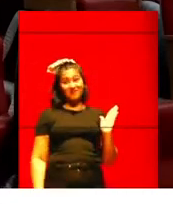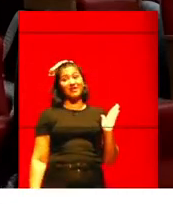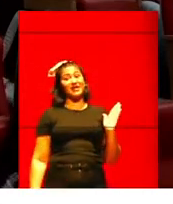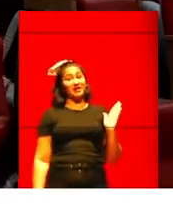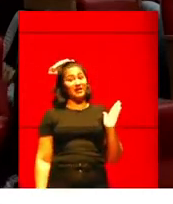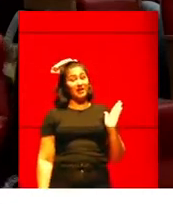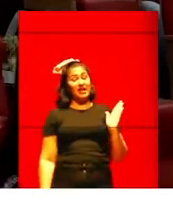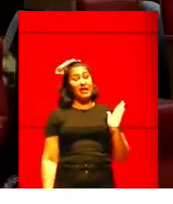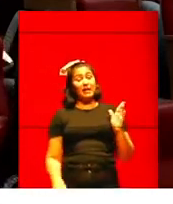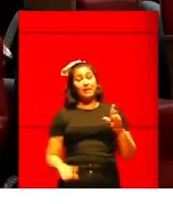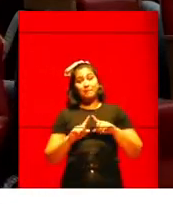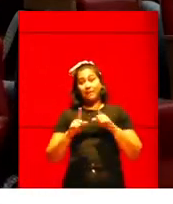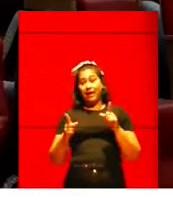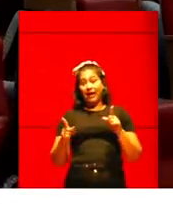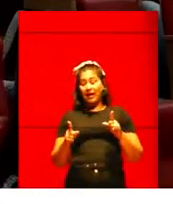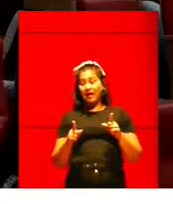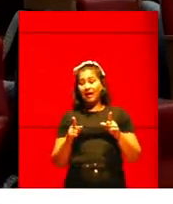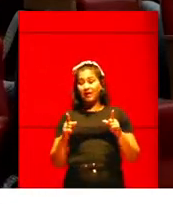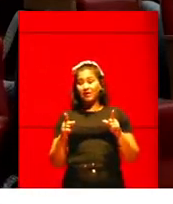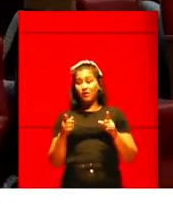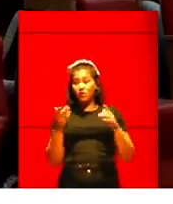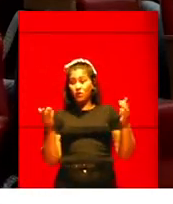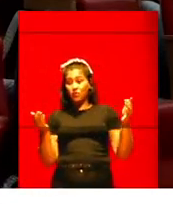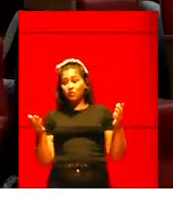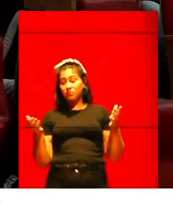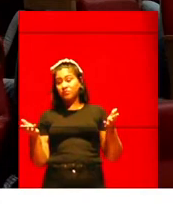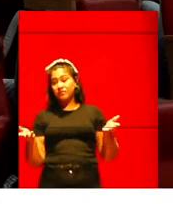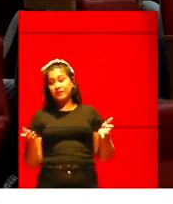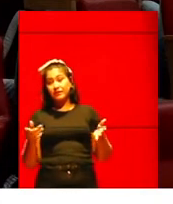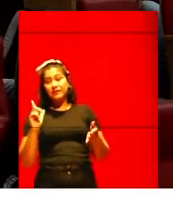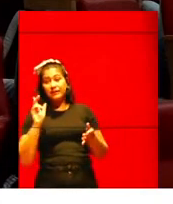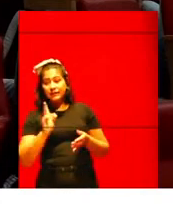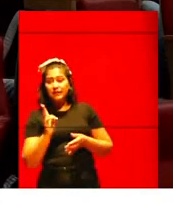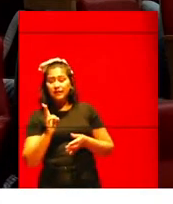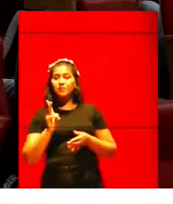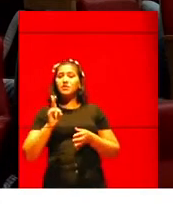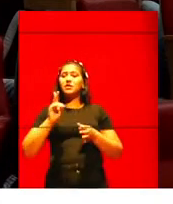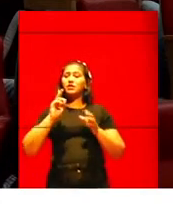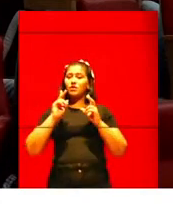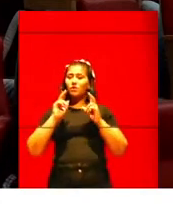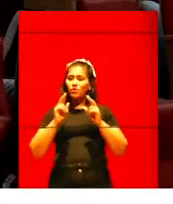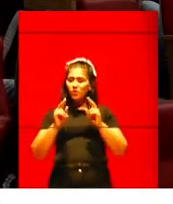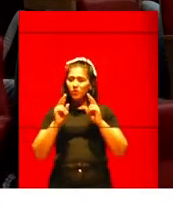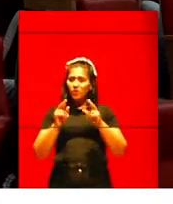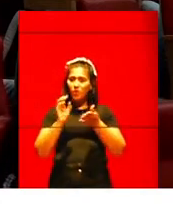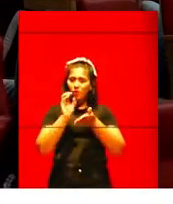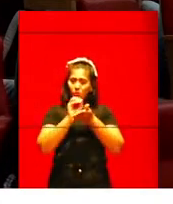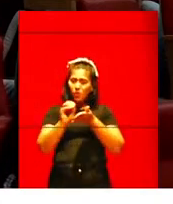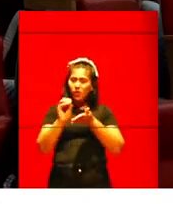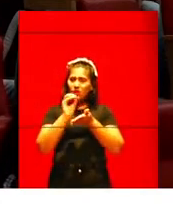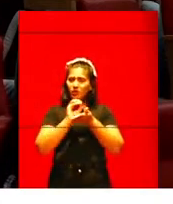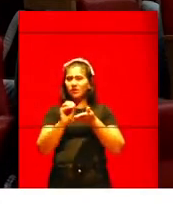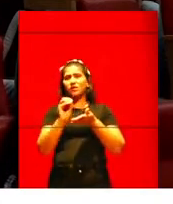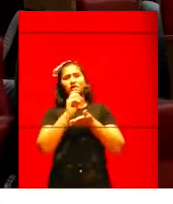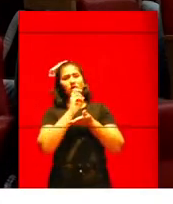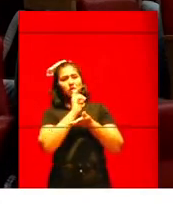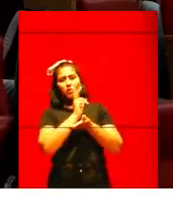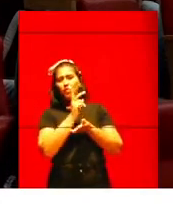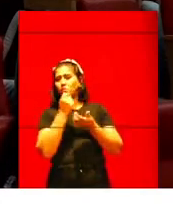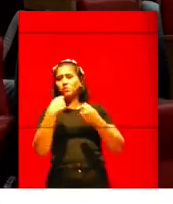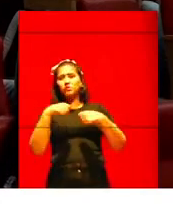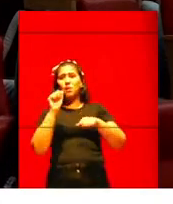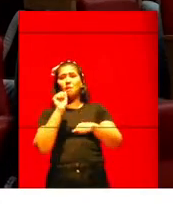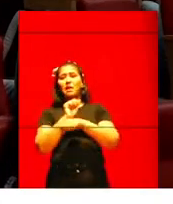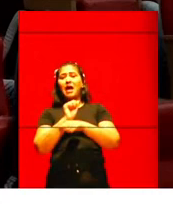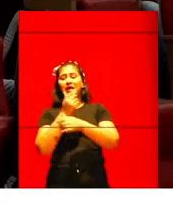mas automaticamente, como a gente faz muito compostos orgânicos, vocês perceberam que vocês nem precisaram parar